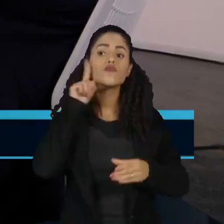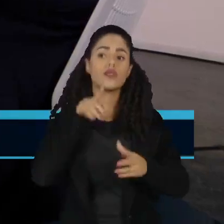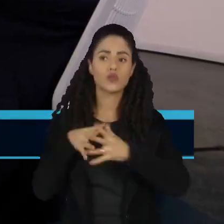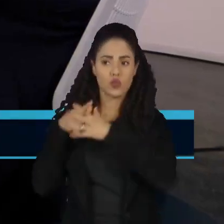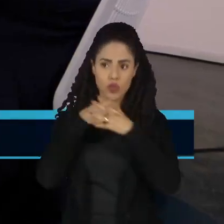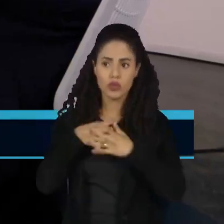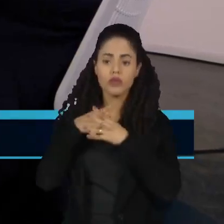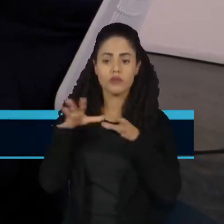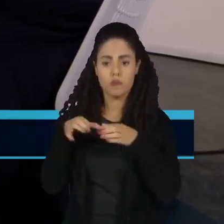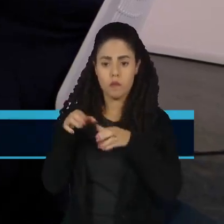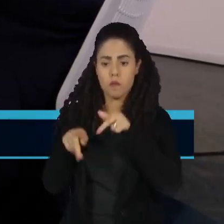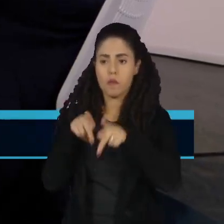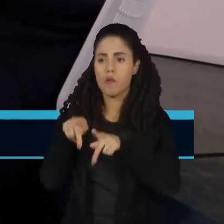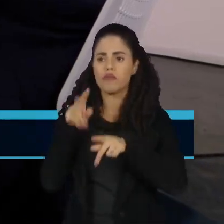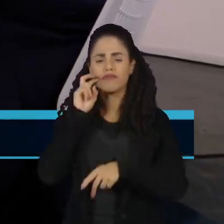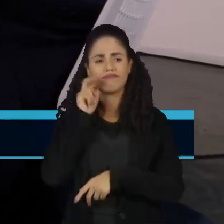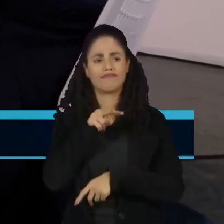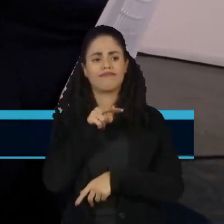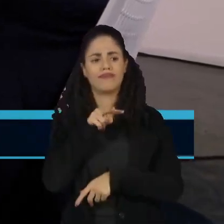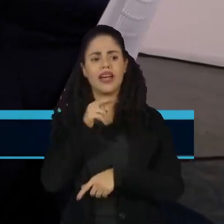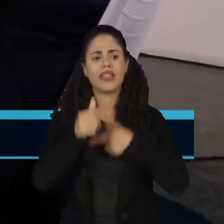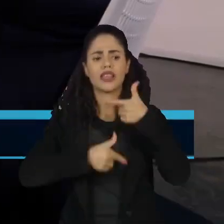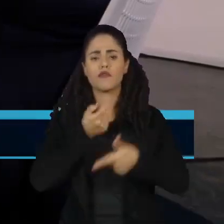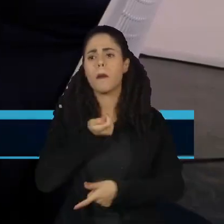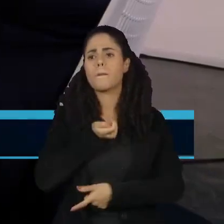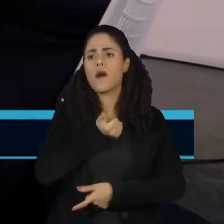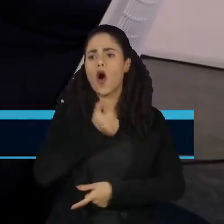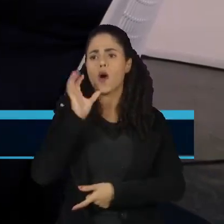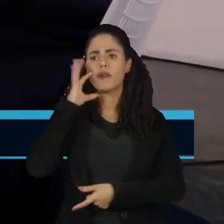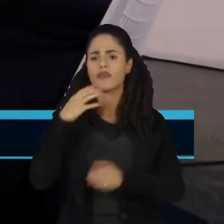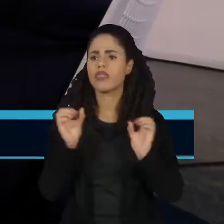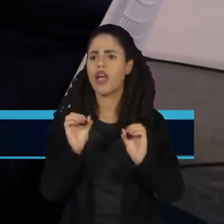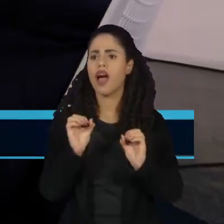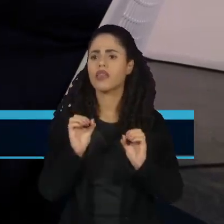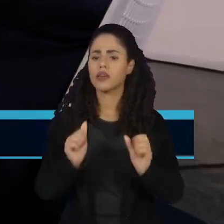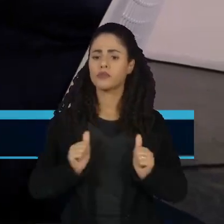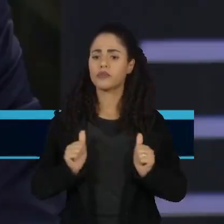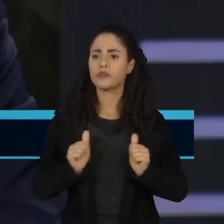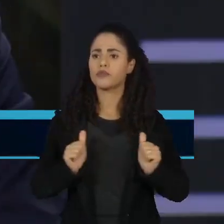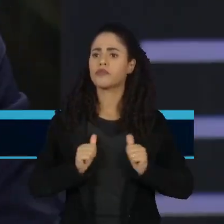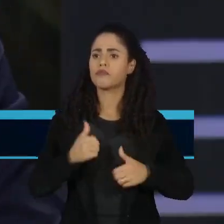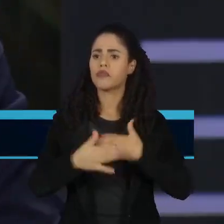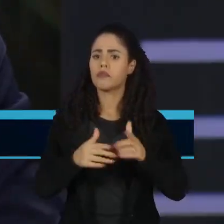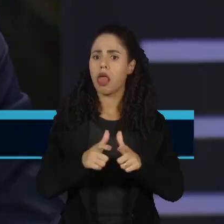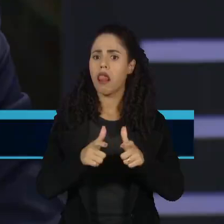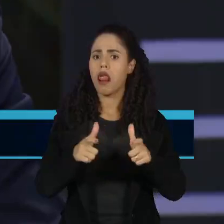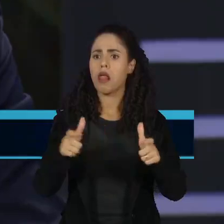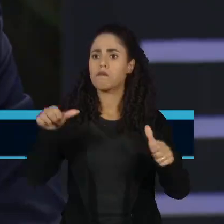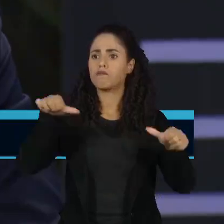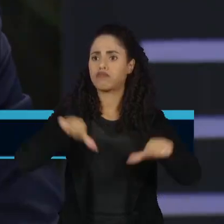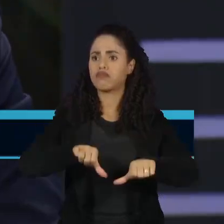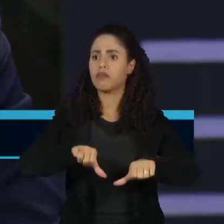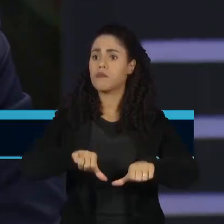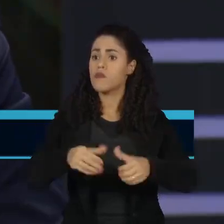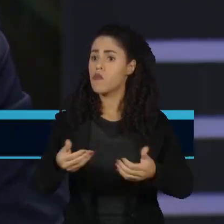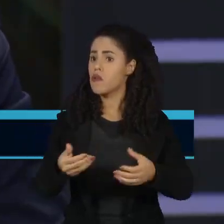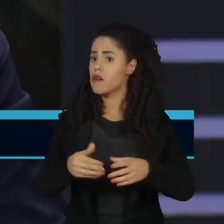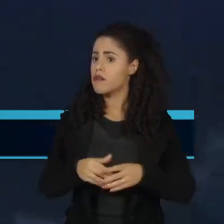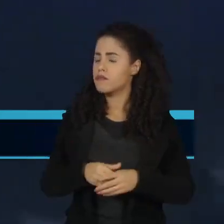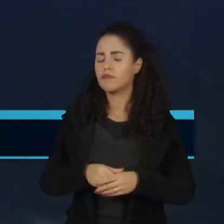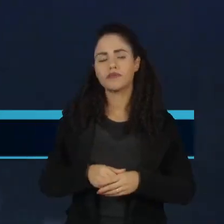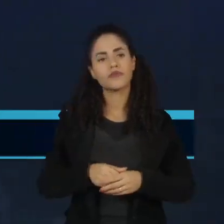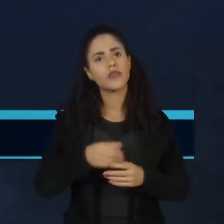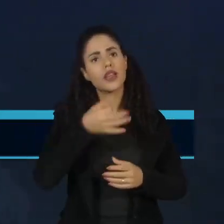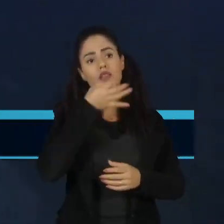Unidos, acham que, obviamente, ele não está trabalhando para que essa situação se resolva. Muito pelo contrário, a situação só está se agravando, né? E na sua ideia, por